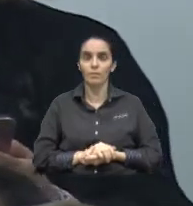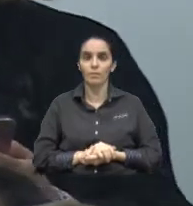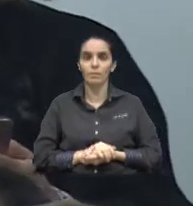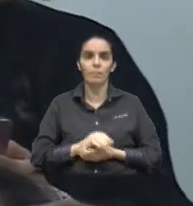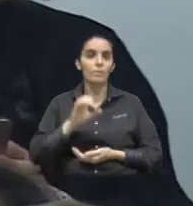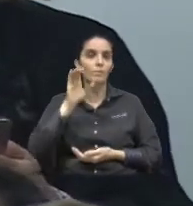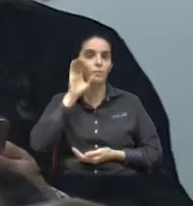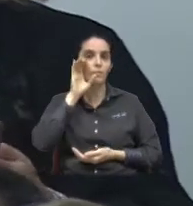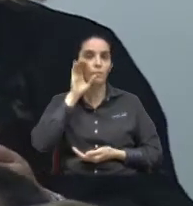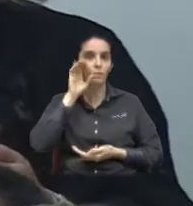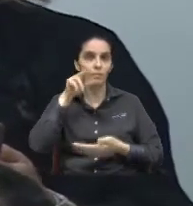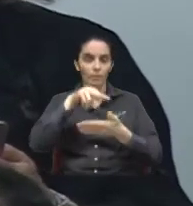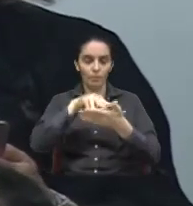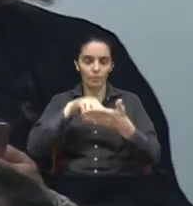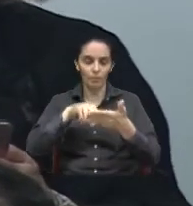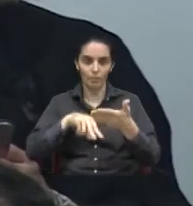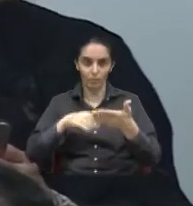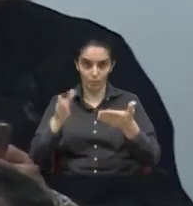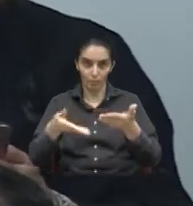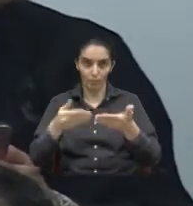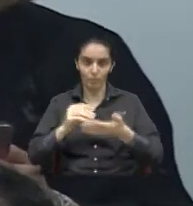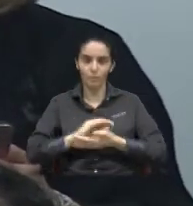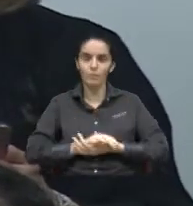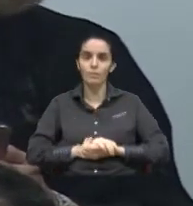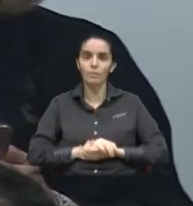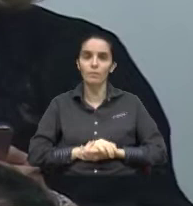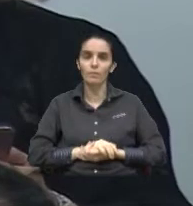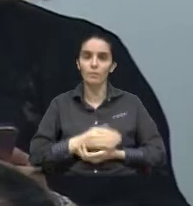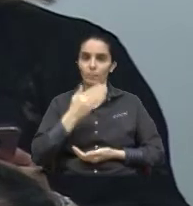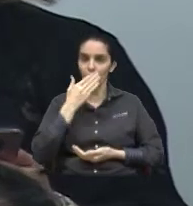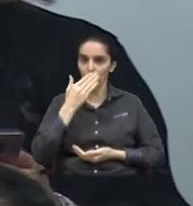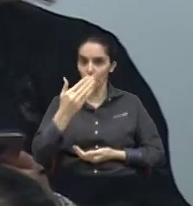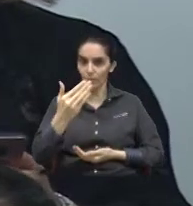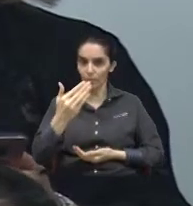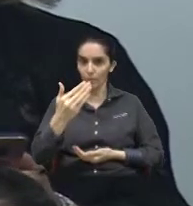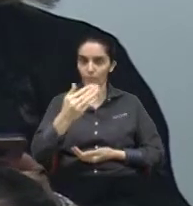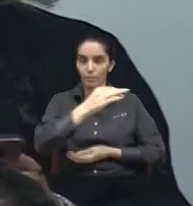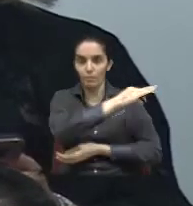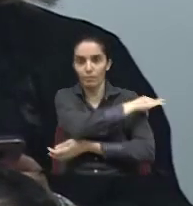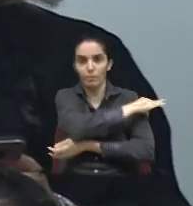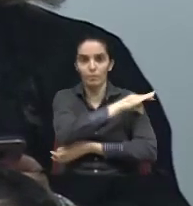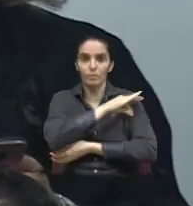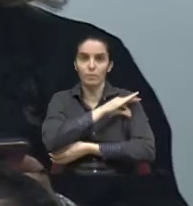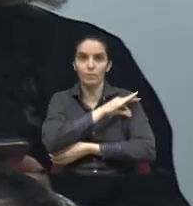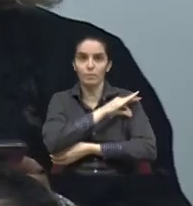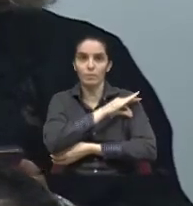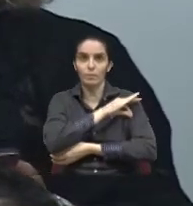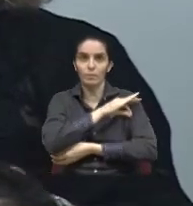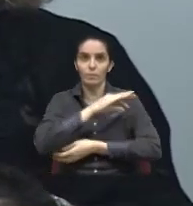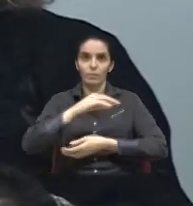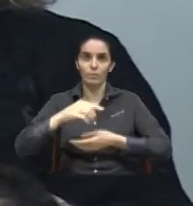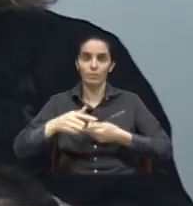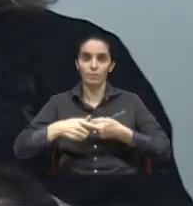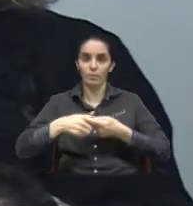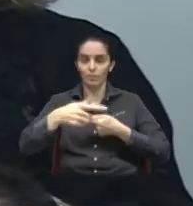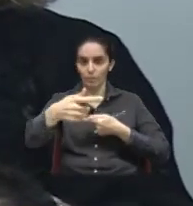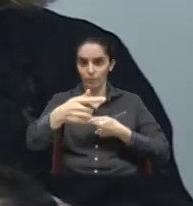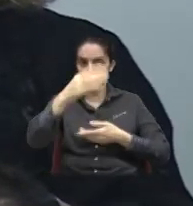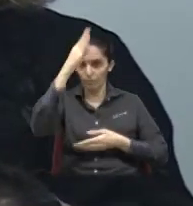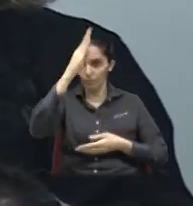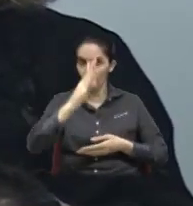usar esse espaço para pedir para o senhor prefeito que ele prorrogue a